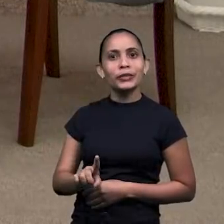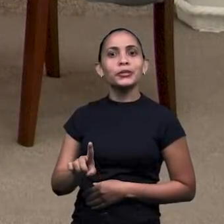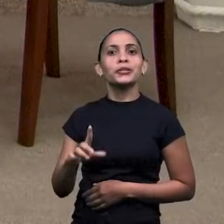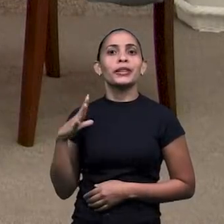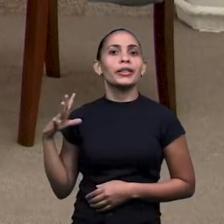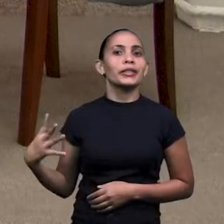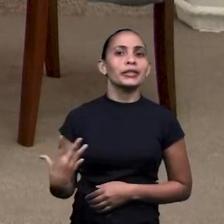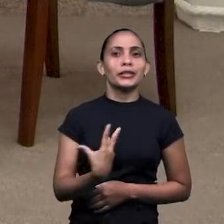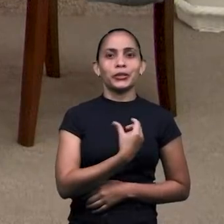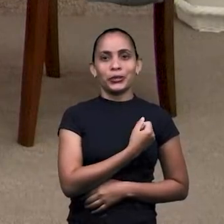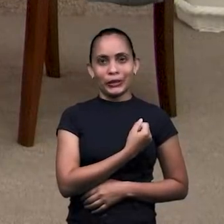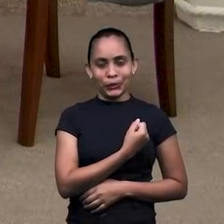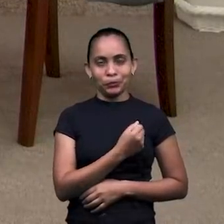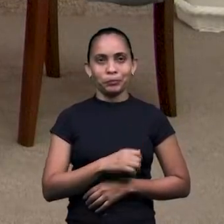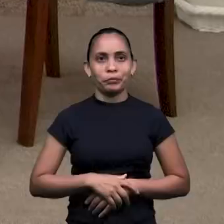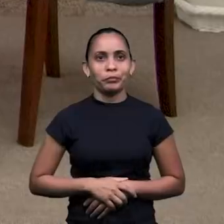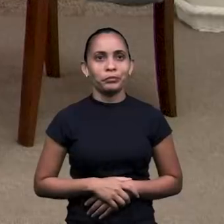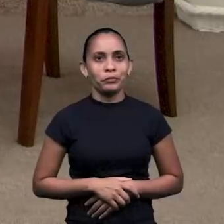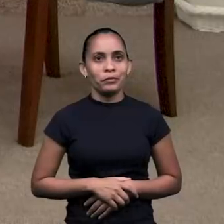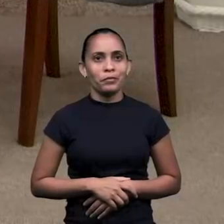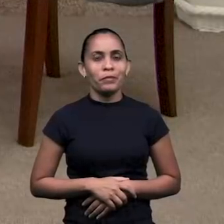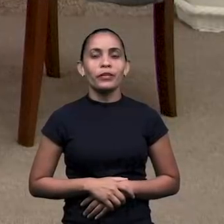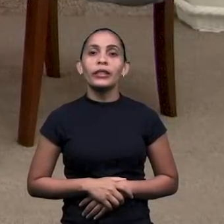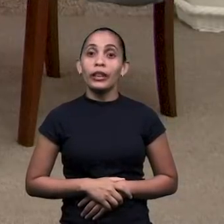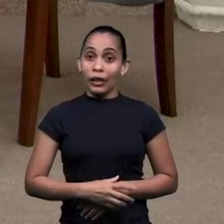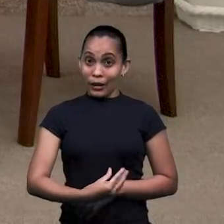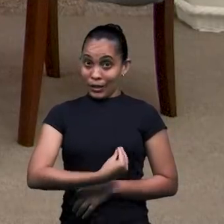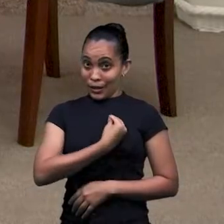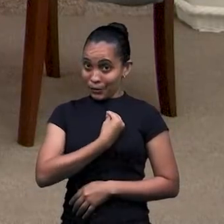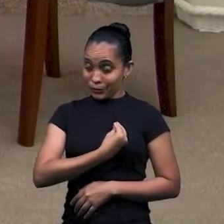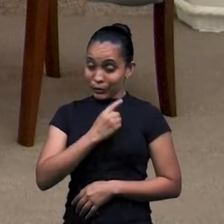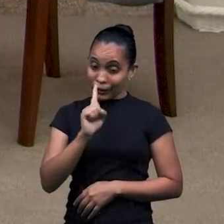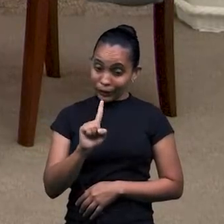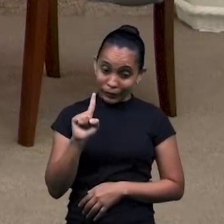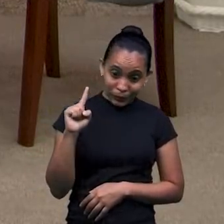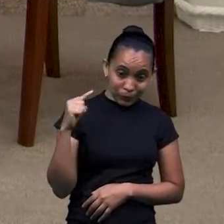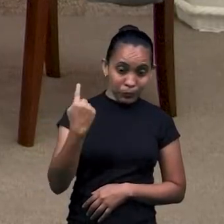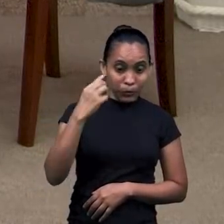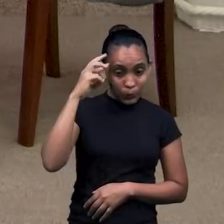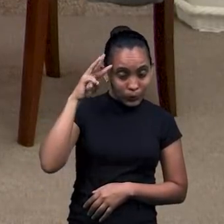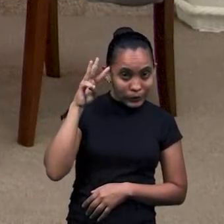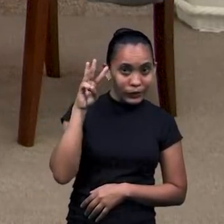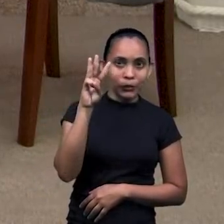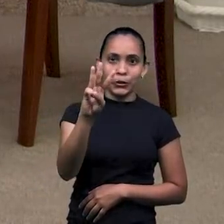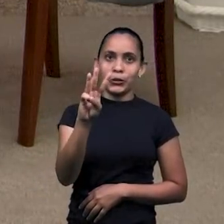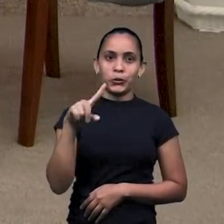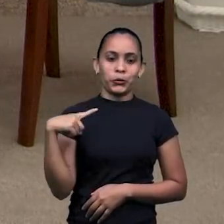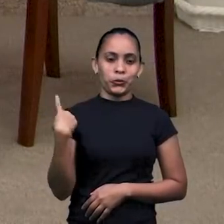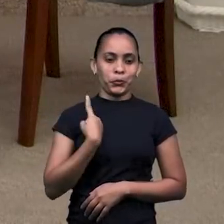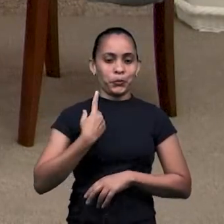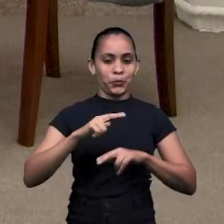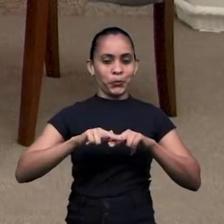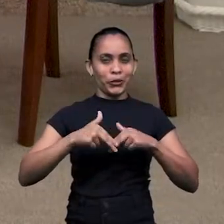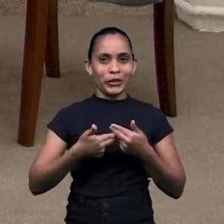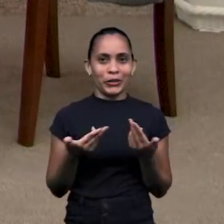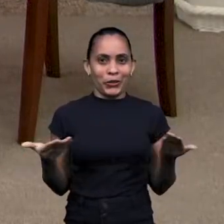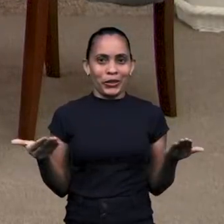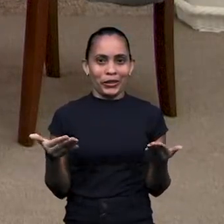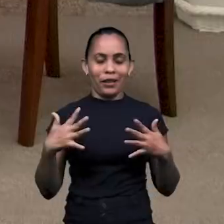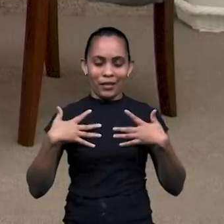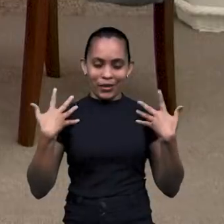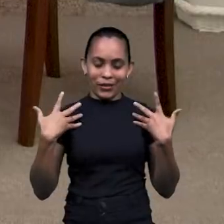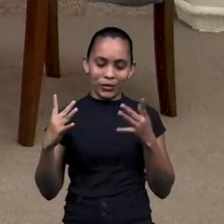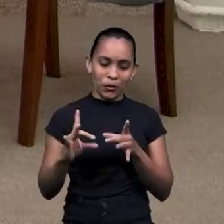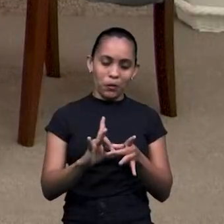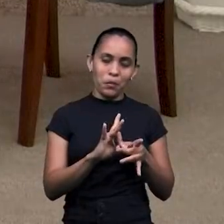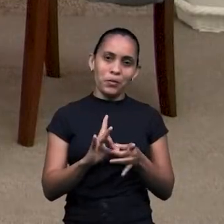do sangue da vida dele. É isso mesmo, muito bem. A vida após o terceiro dia, né? E por isso nós estamos aqui, nos alegrando, partindo